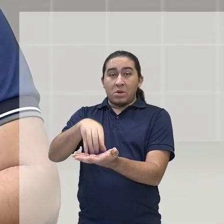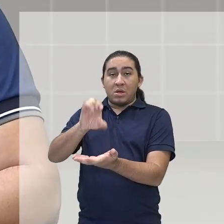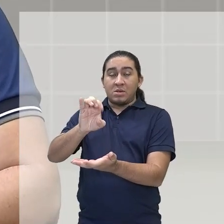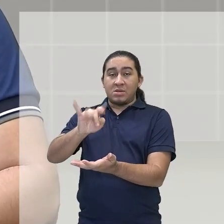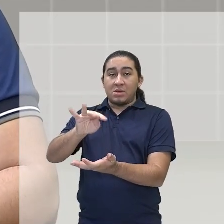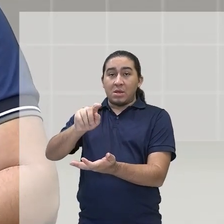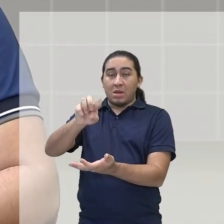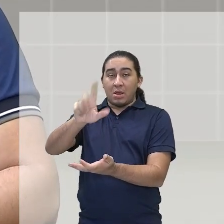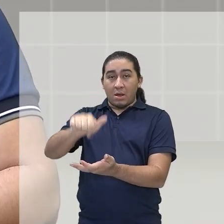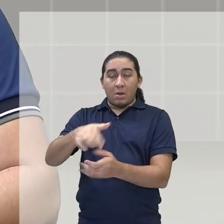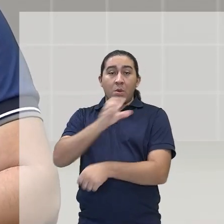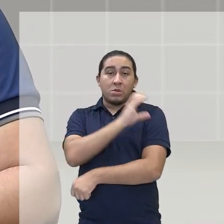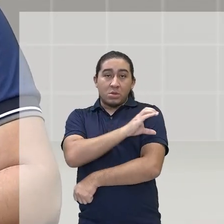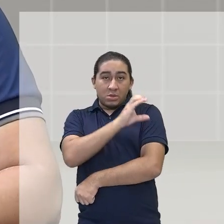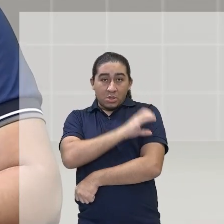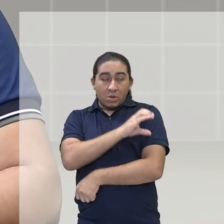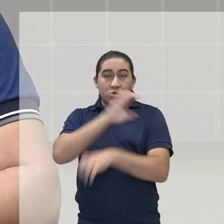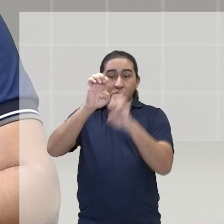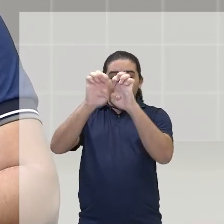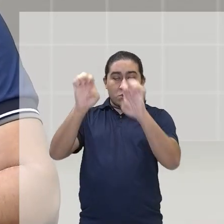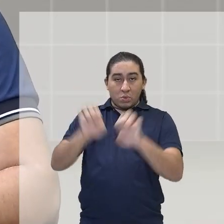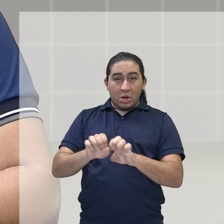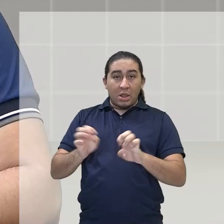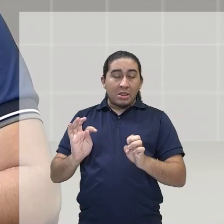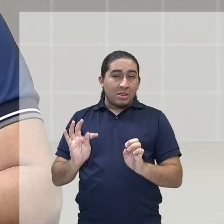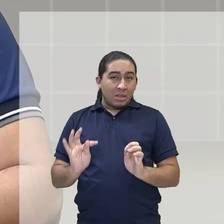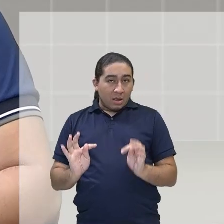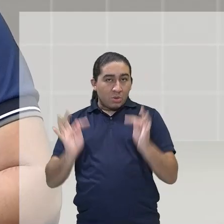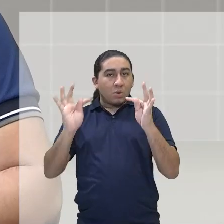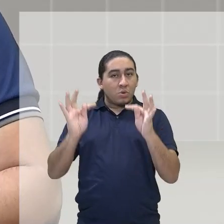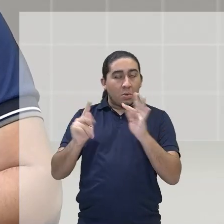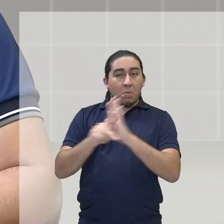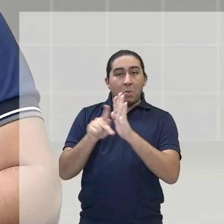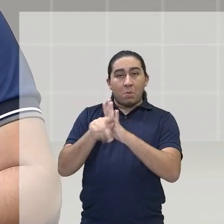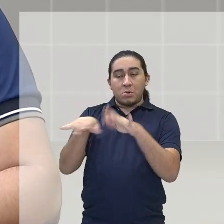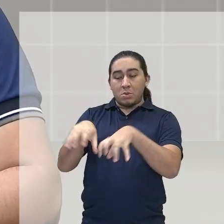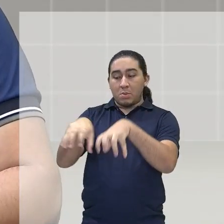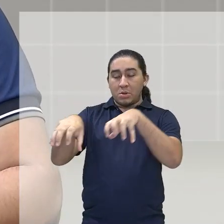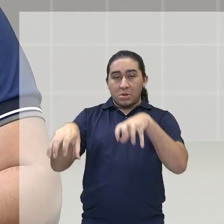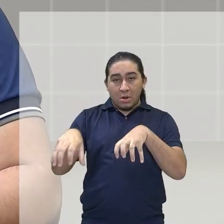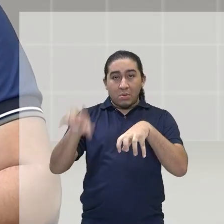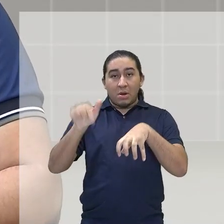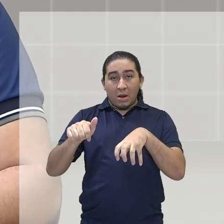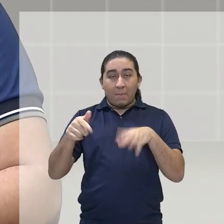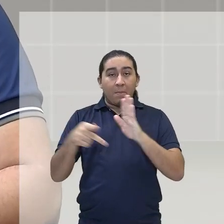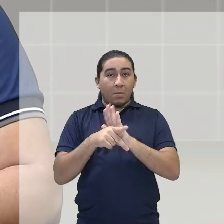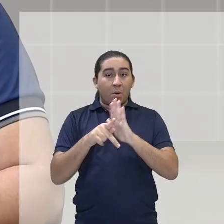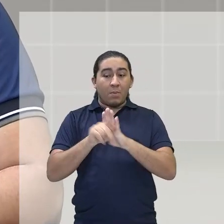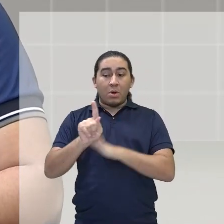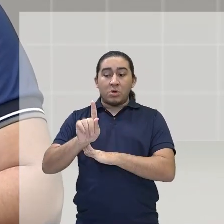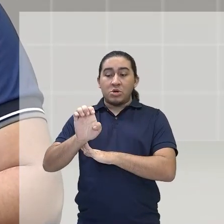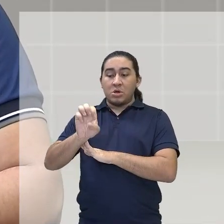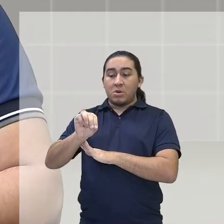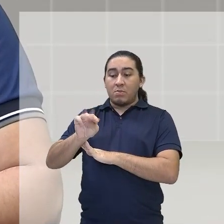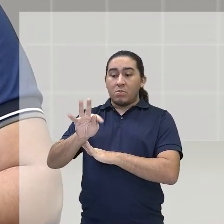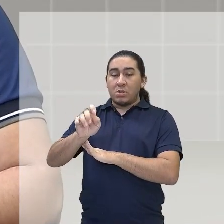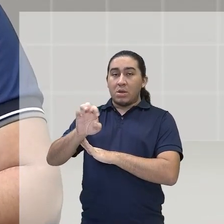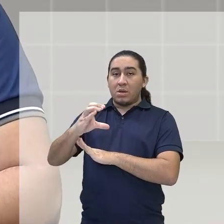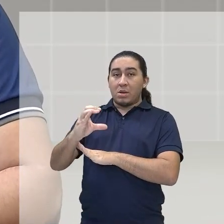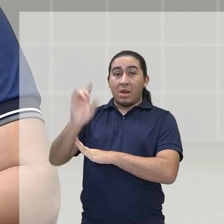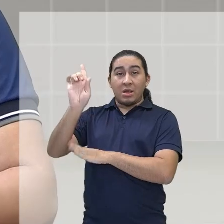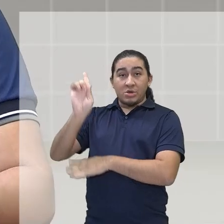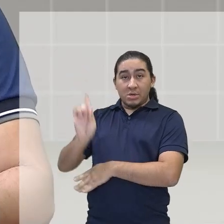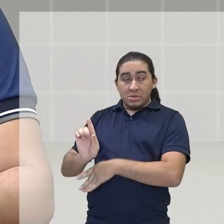de Infraestrutura Tecnológica do Ensino Mediado, que faz parte da Gentec, a nossa gerência de ensino.